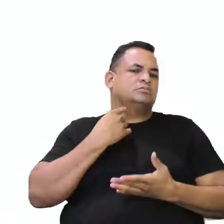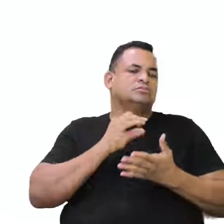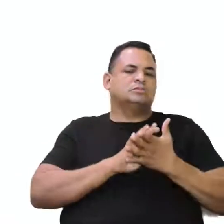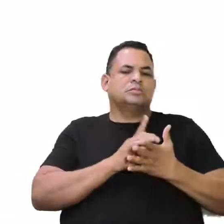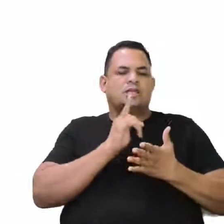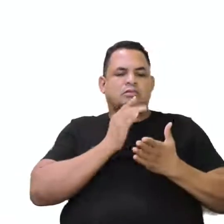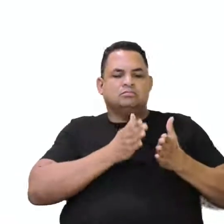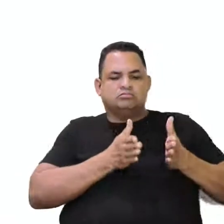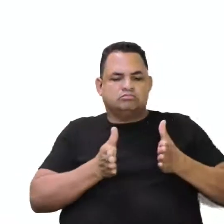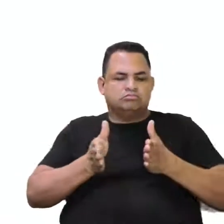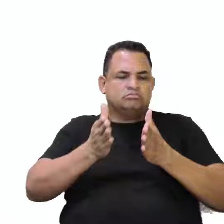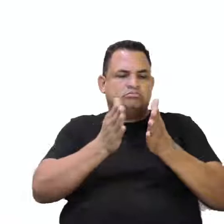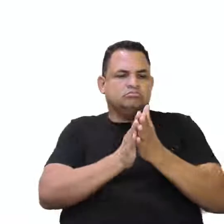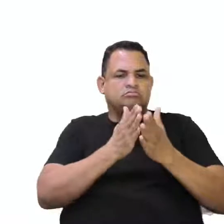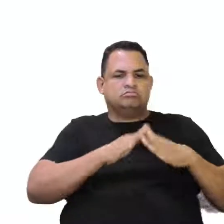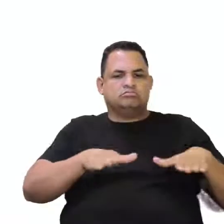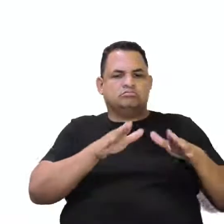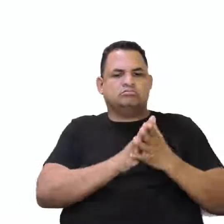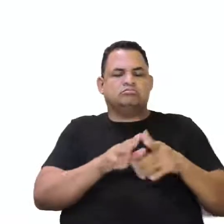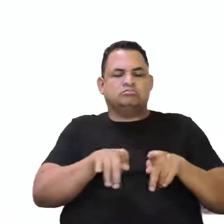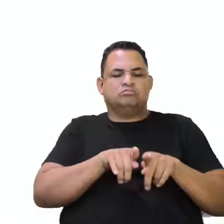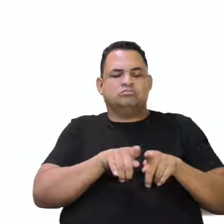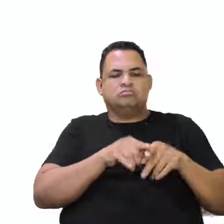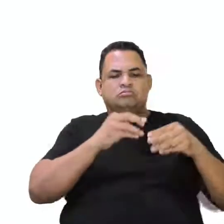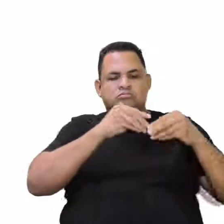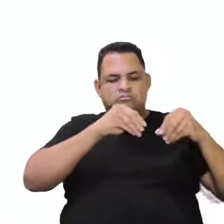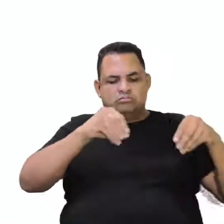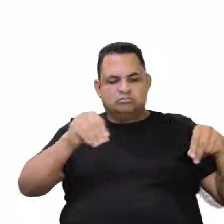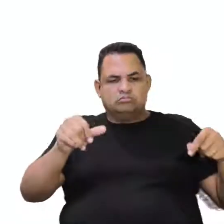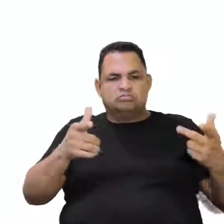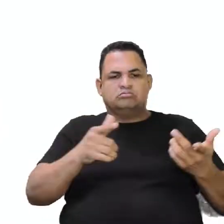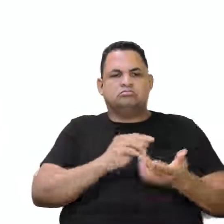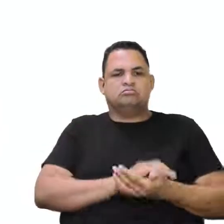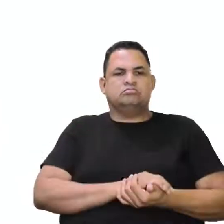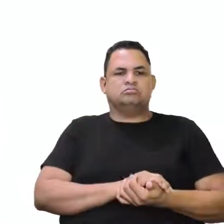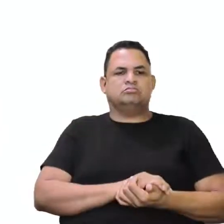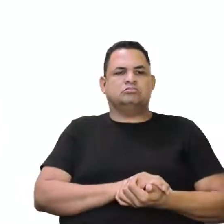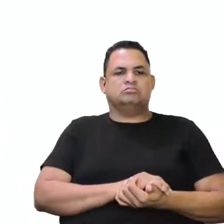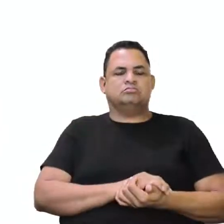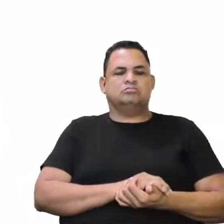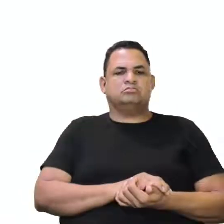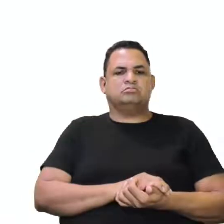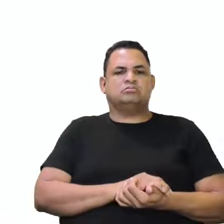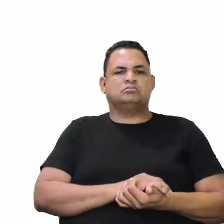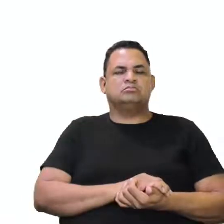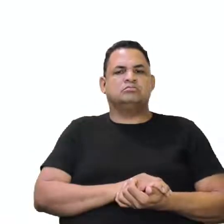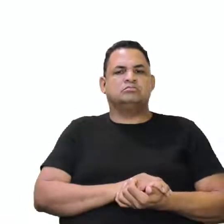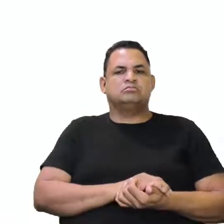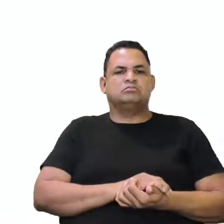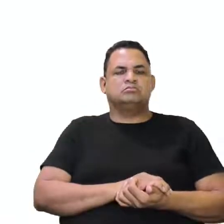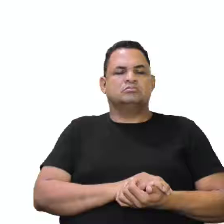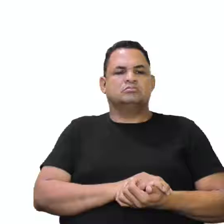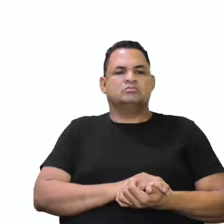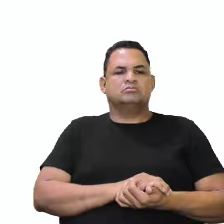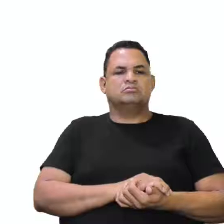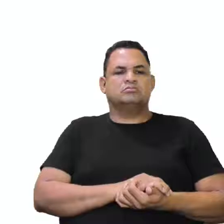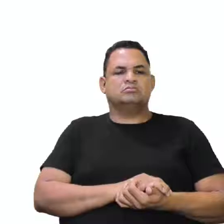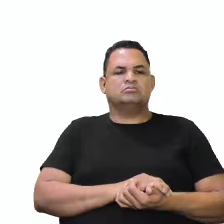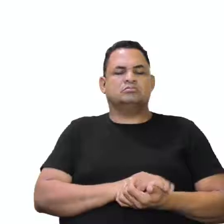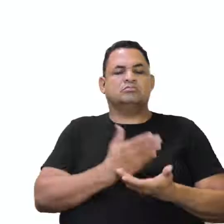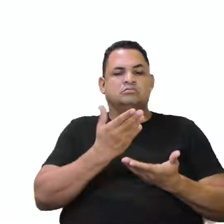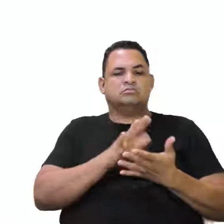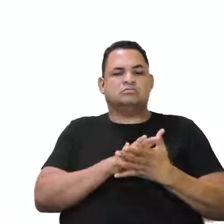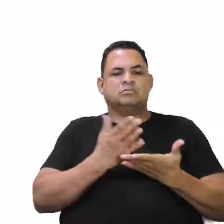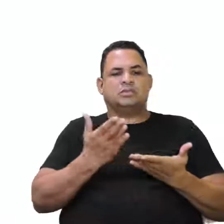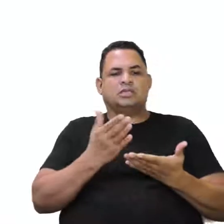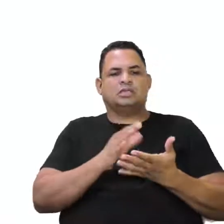corpos hídricos e também do solo. E aí a gente não tem outra coisa para fazer, senão a gente tentar se defender de qualquer forma possível. Tá ali